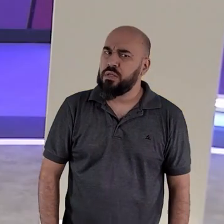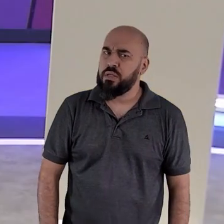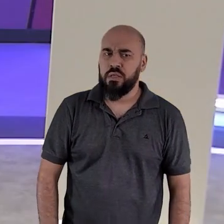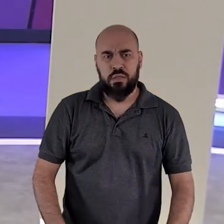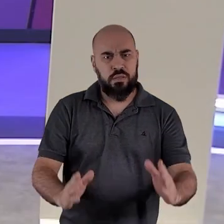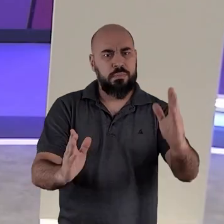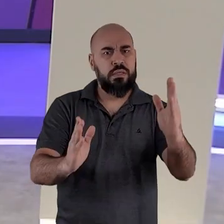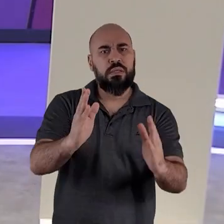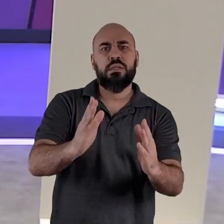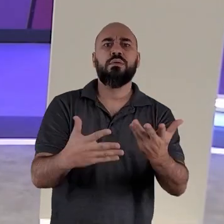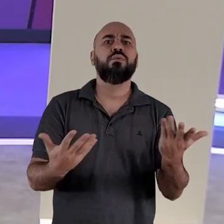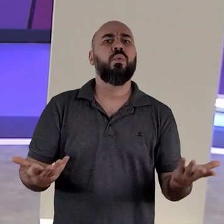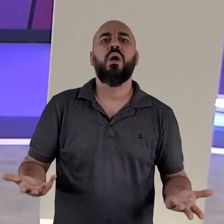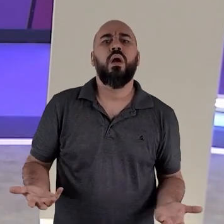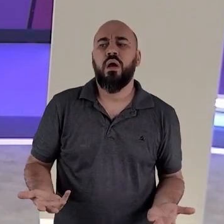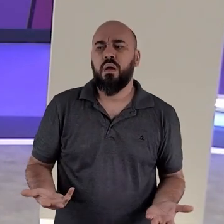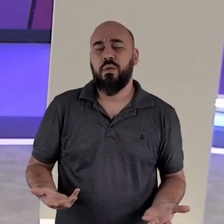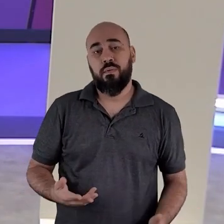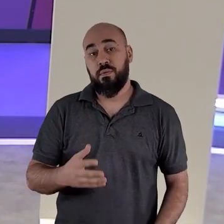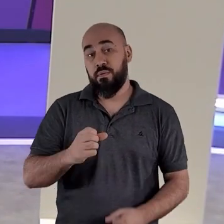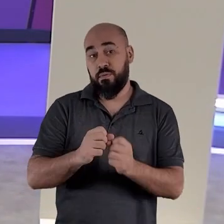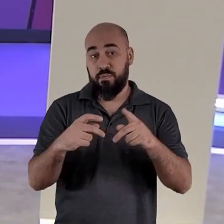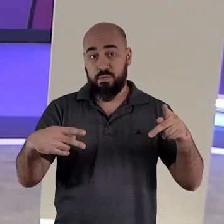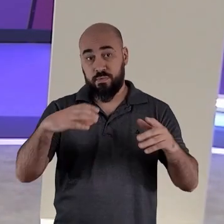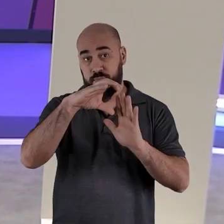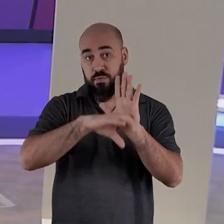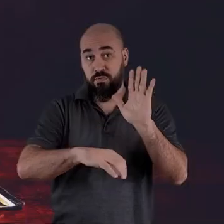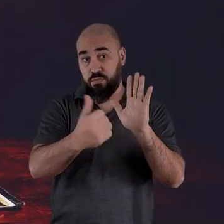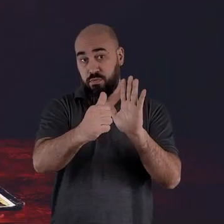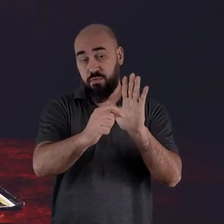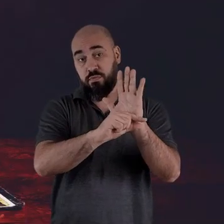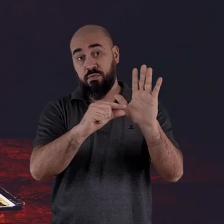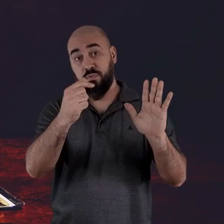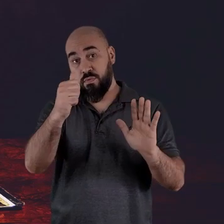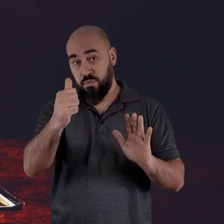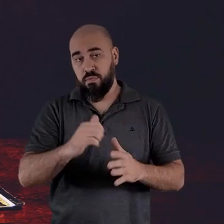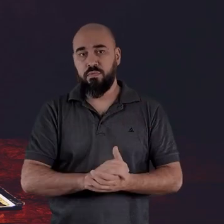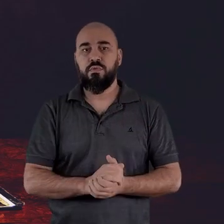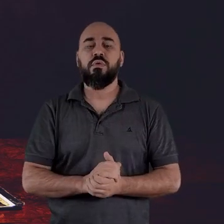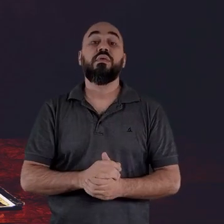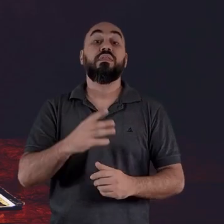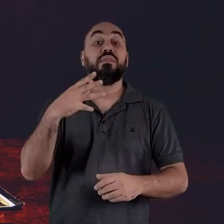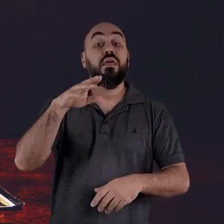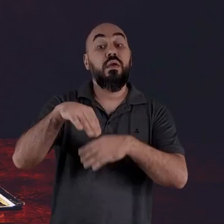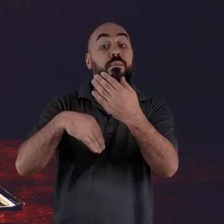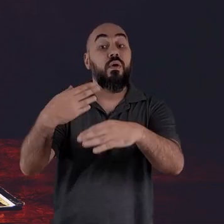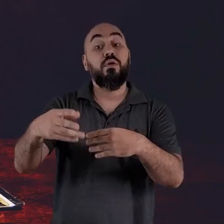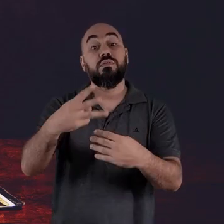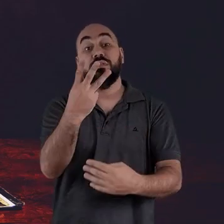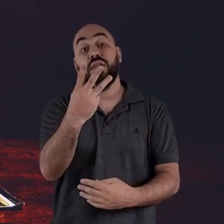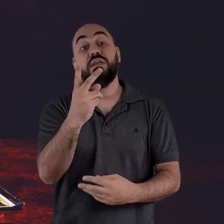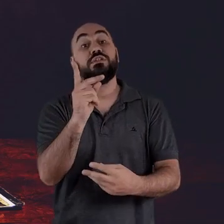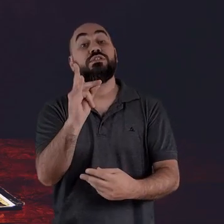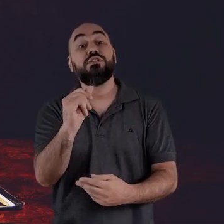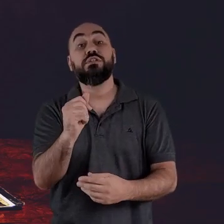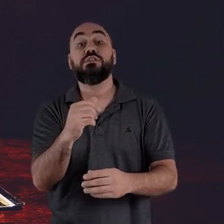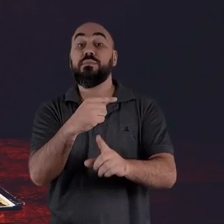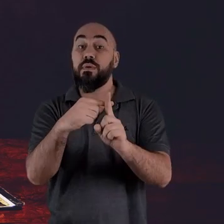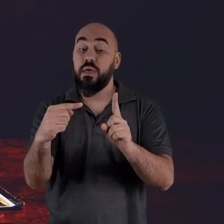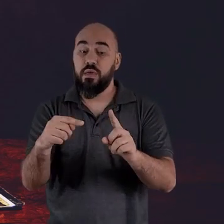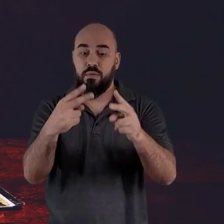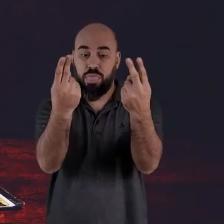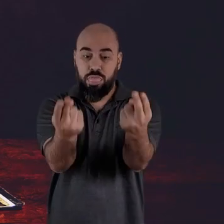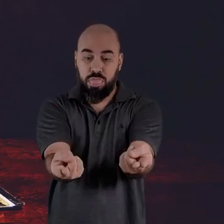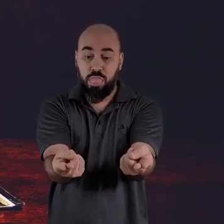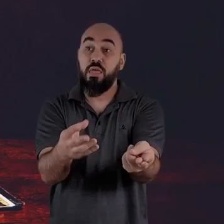meio? Veja o que diz Apocalipse 11:11. Diz assim a Bíblia: mas depois dos 3 dias e meio, entrou neles um espírito de vida,